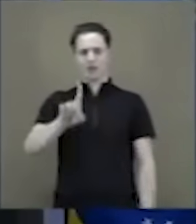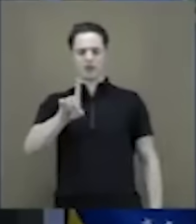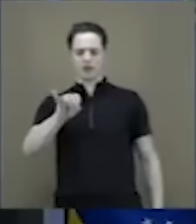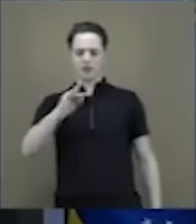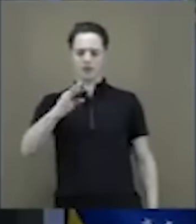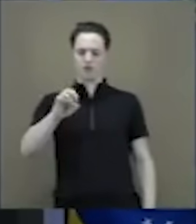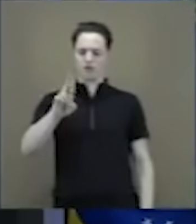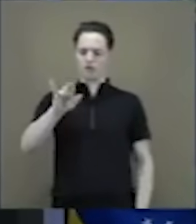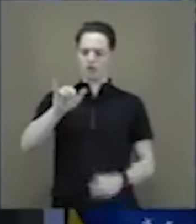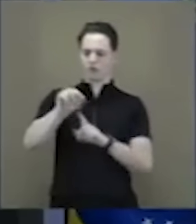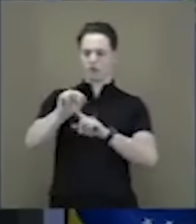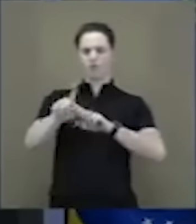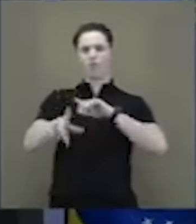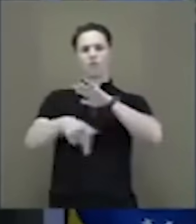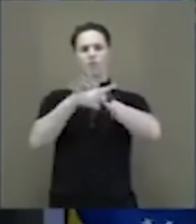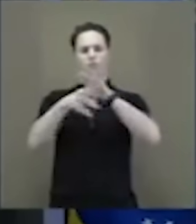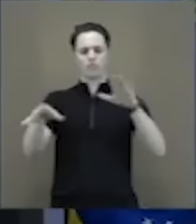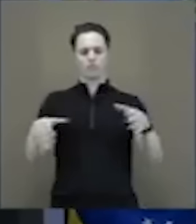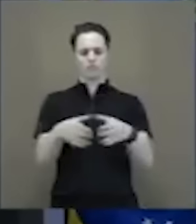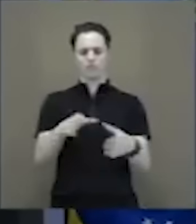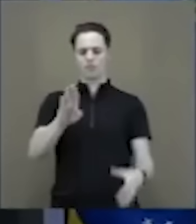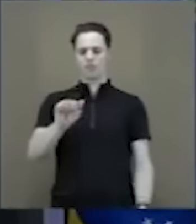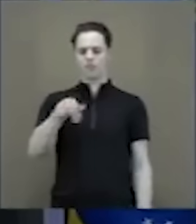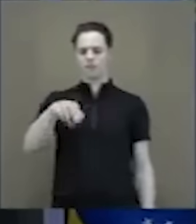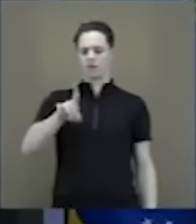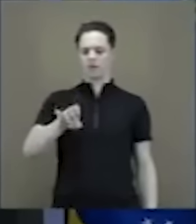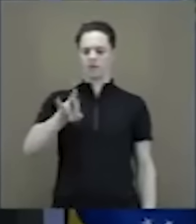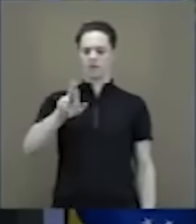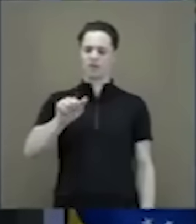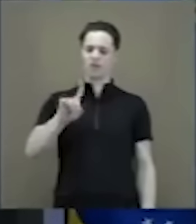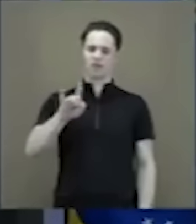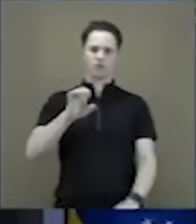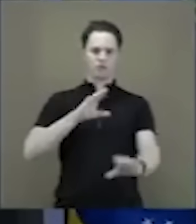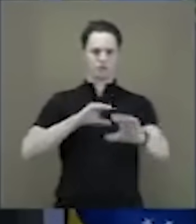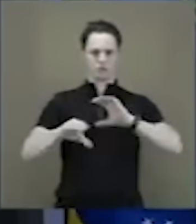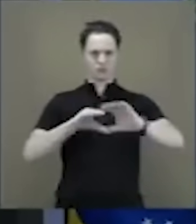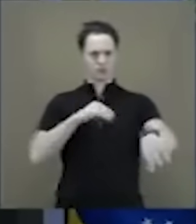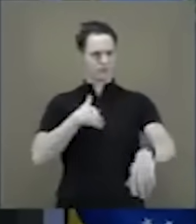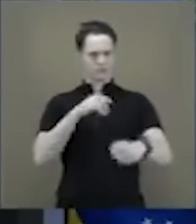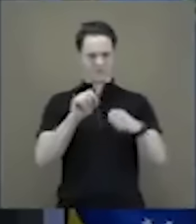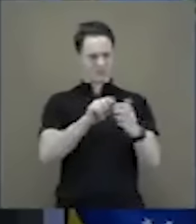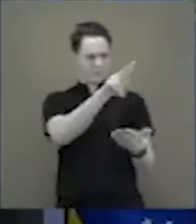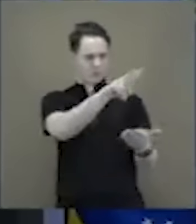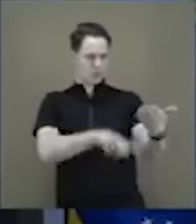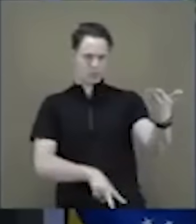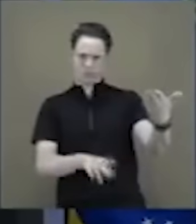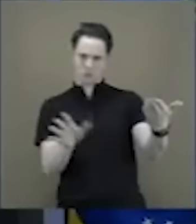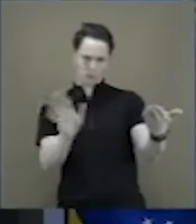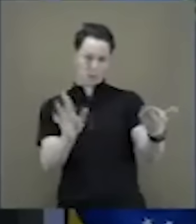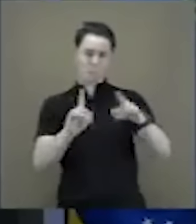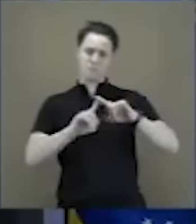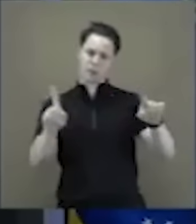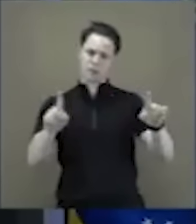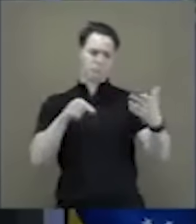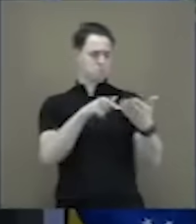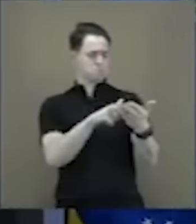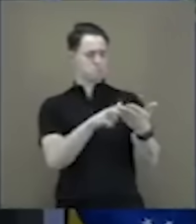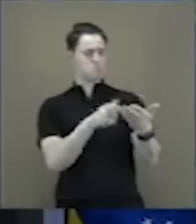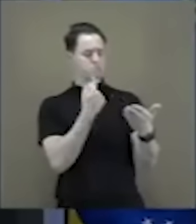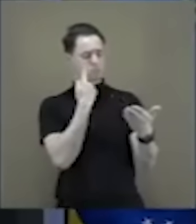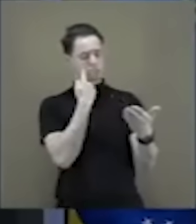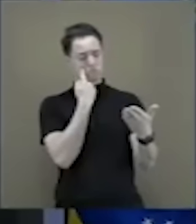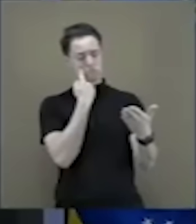um editorial do Grupo Bandeirantes de Comunicação. Eu não sou muito de fazer leitura aqui de editorial, mas esse